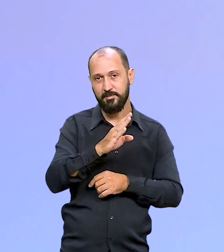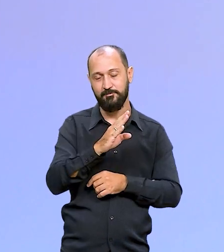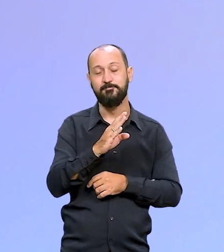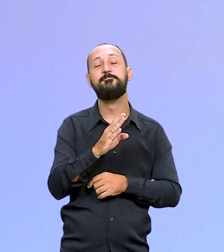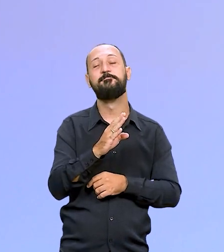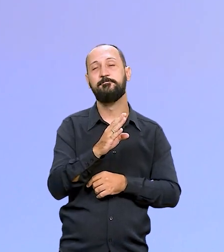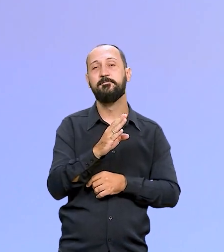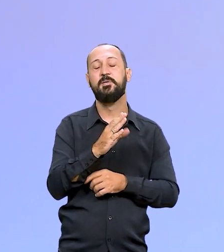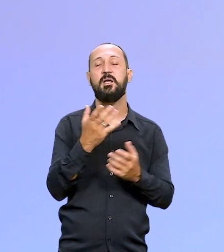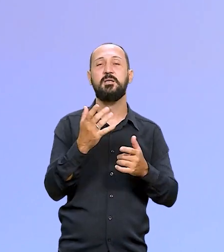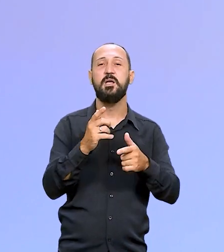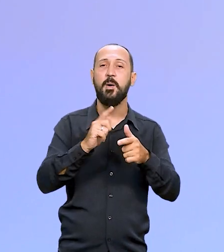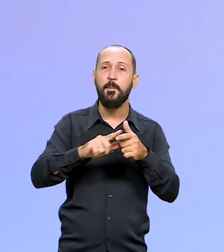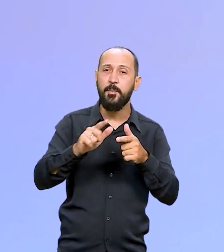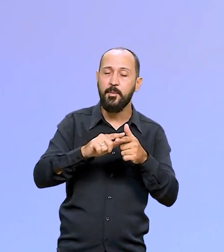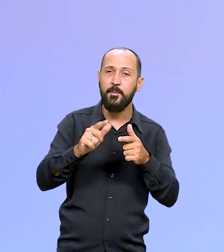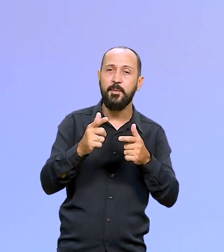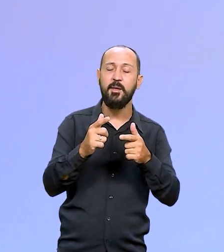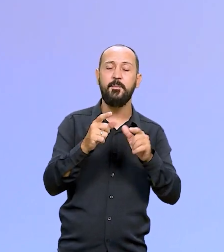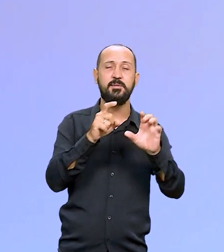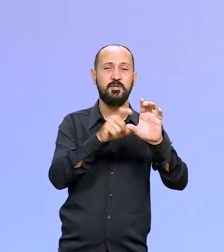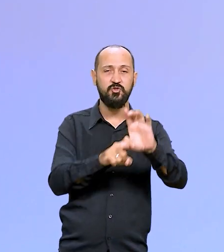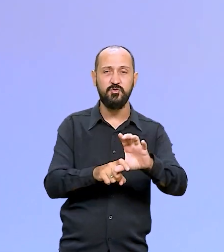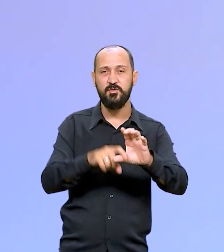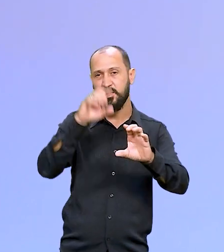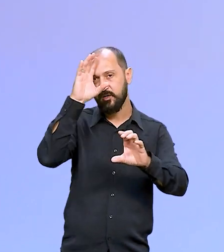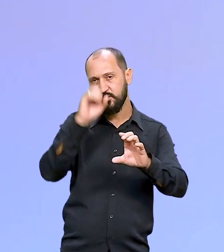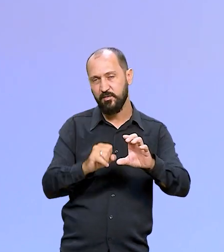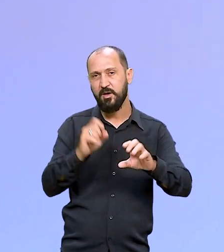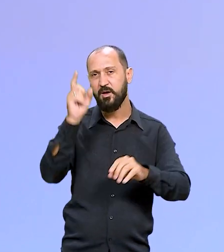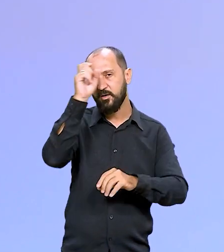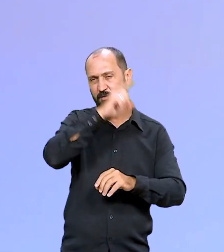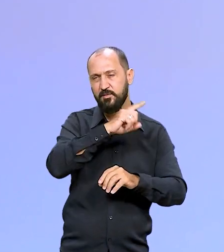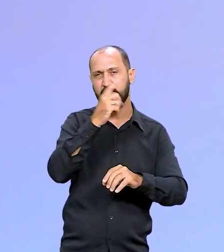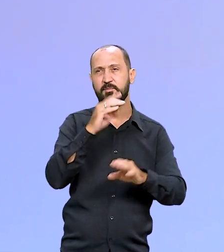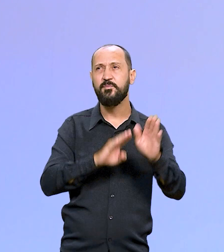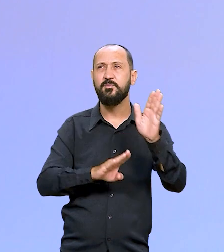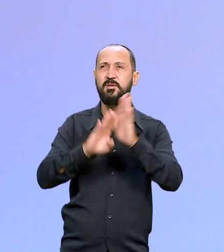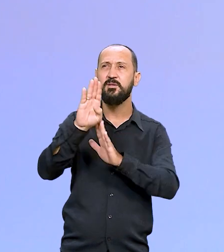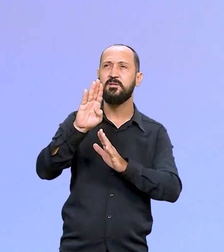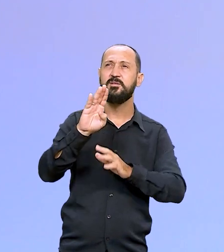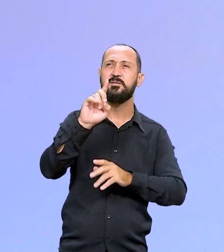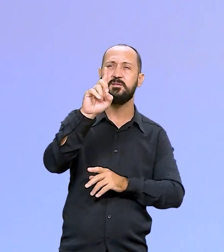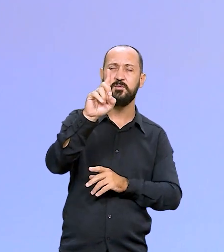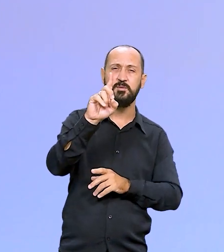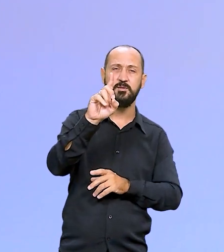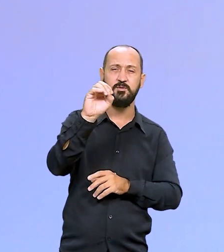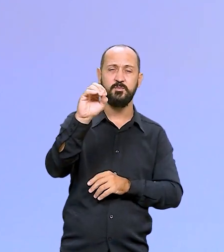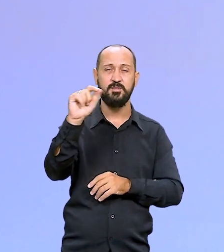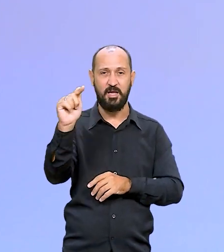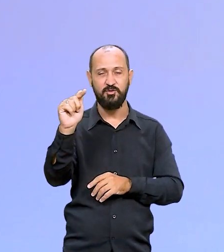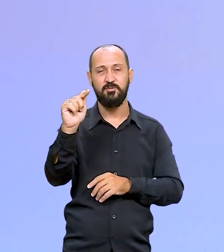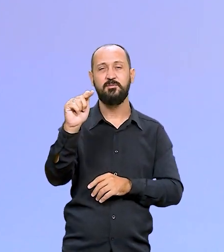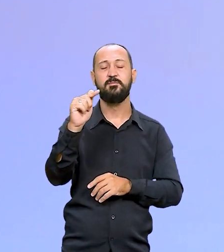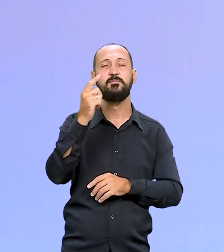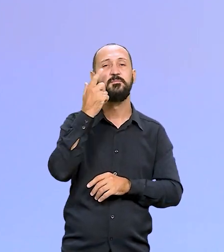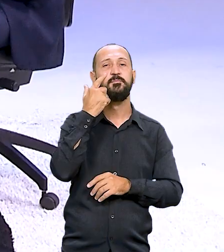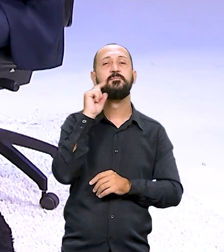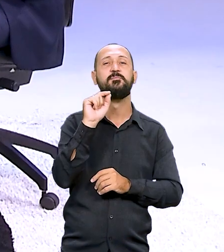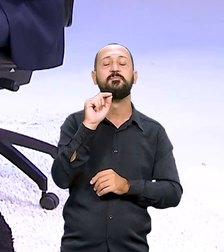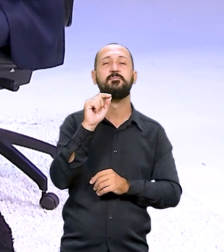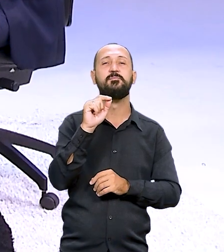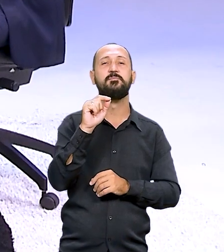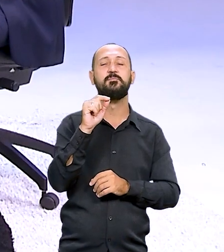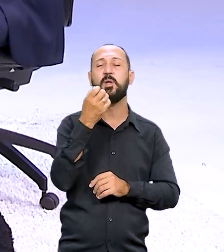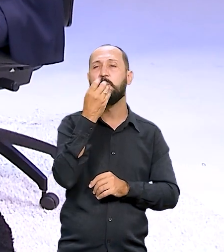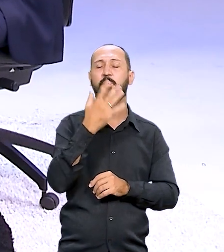no Brasil e para resolver essa inadimplência a dificuldade já ficou no ranking de 77º então você vê